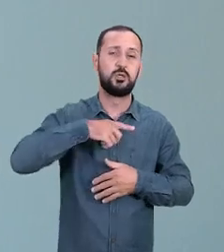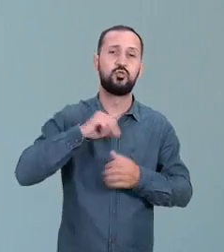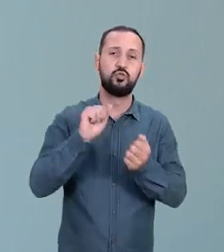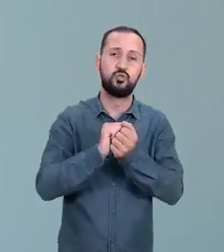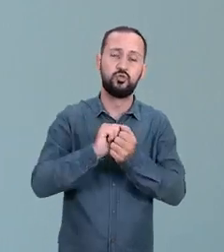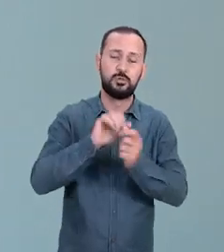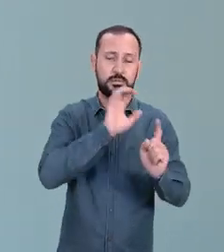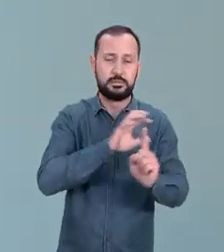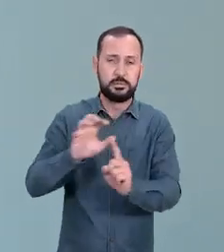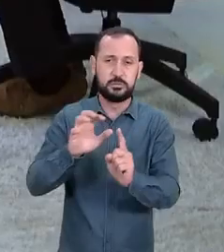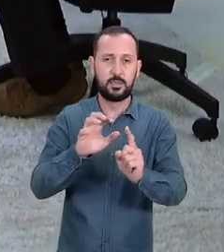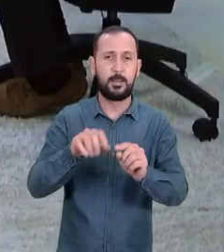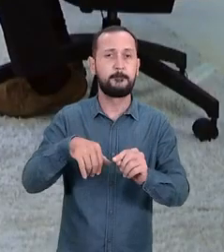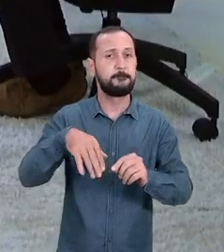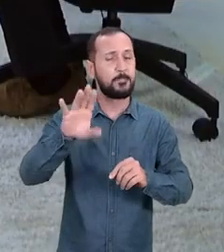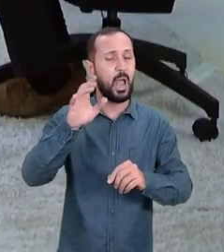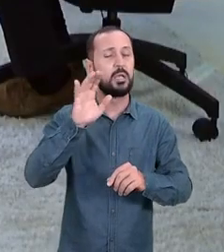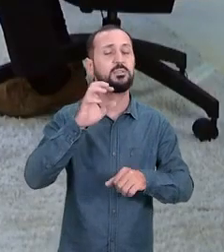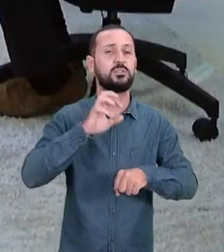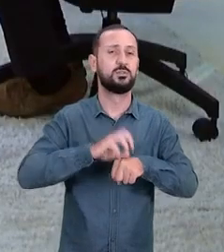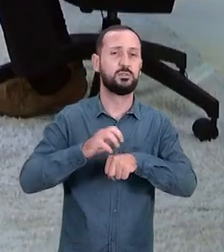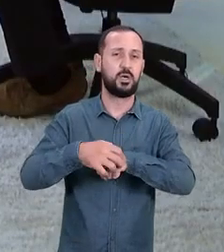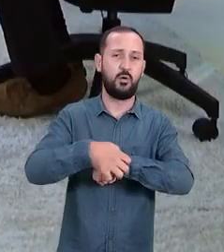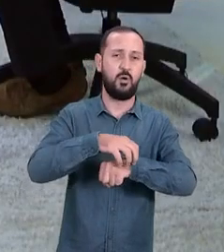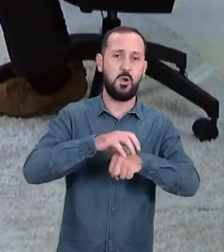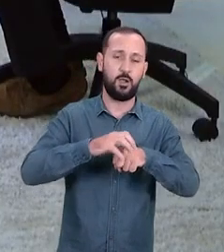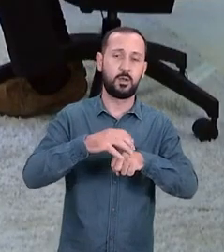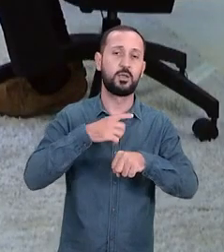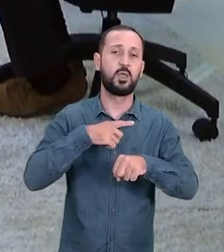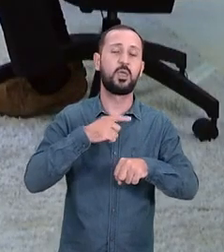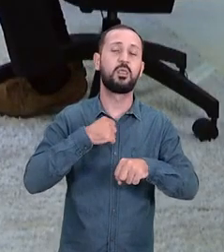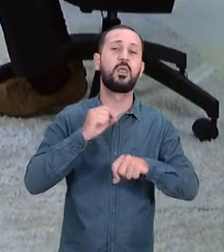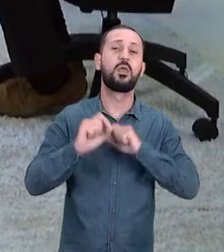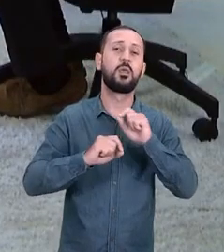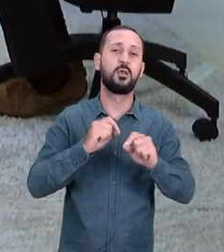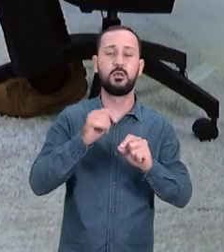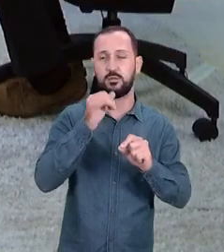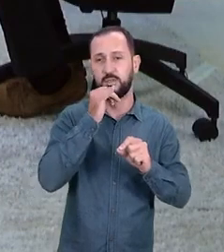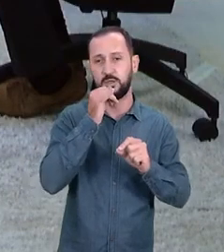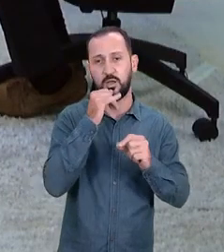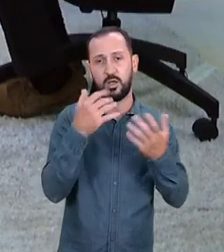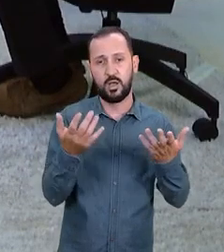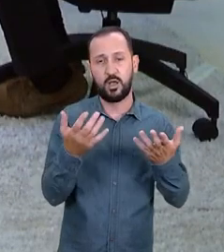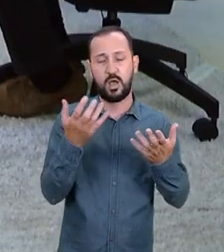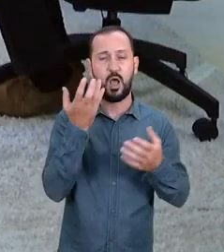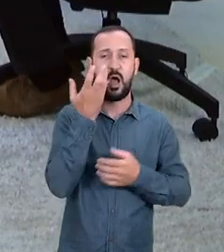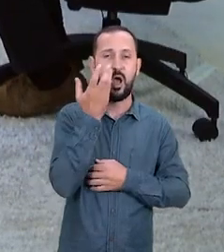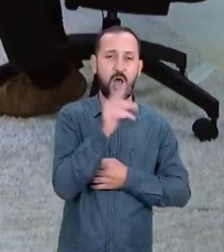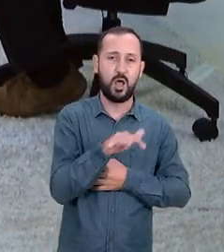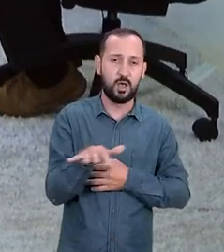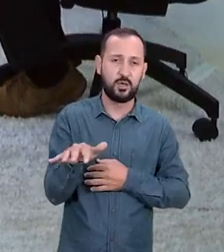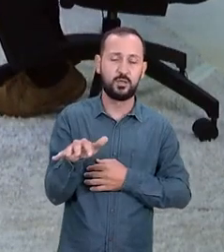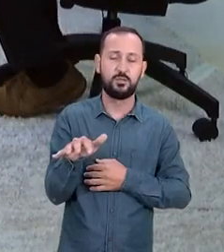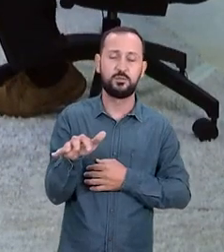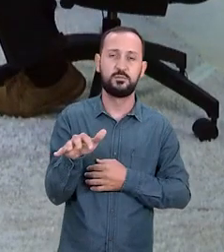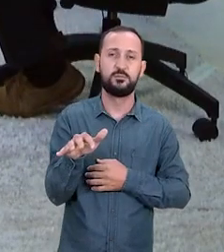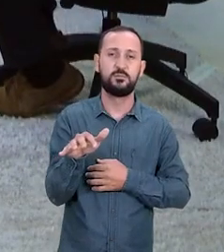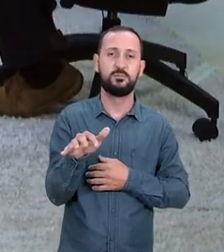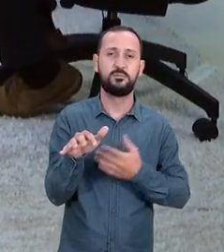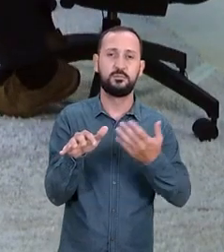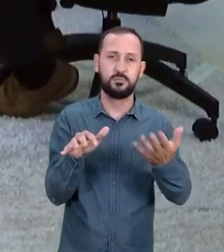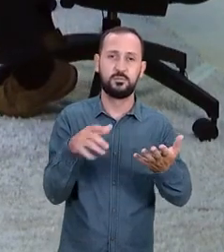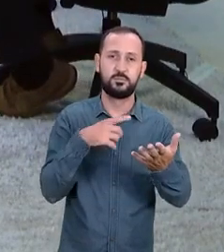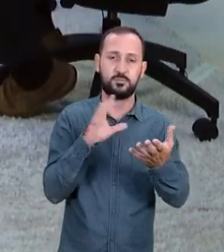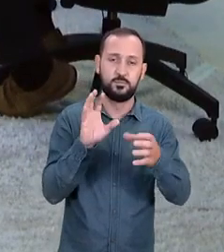trazendo consequências graves, principalmente a zika, que pode trazer as crianças, que o senhor